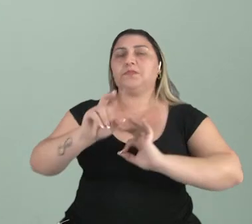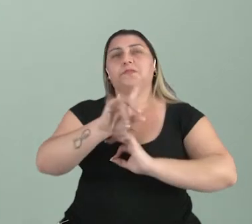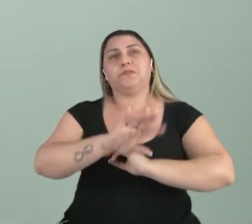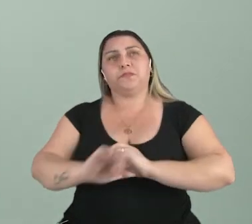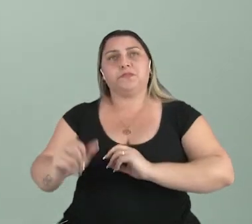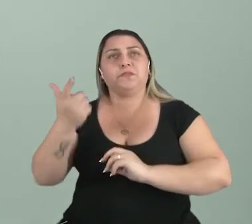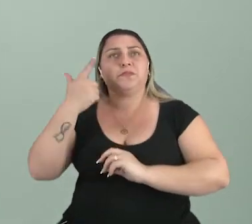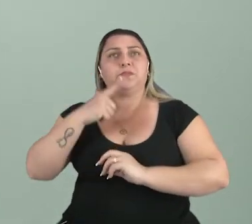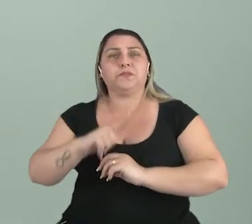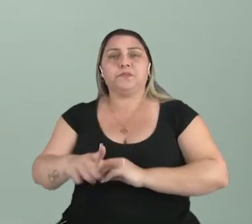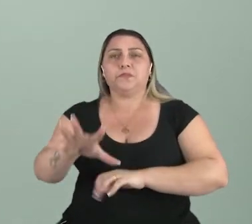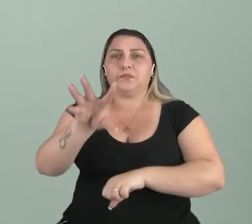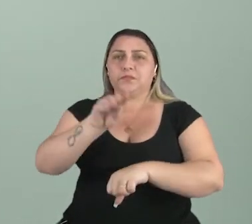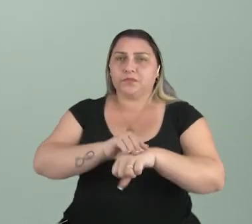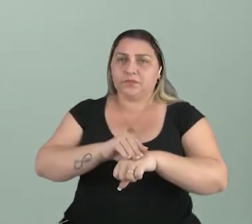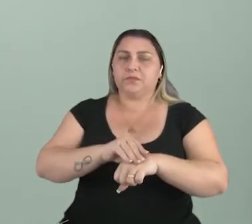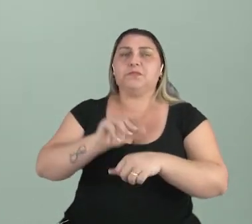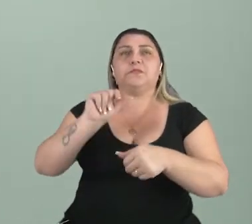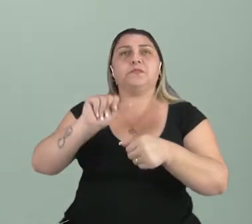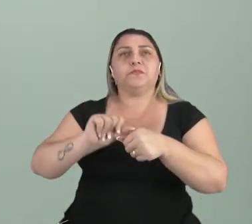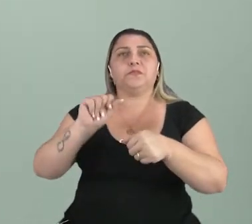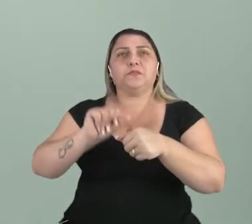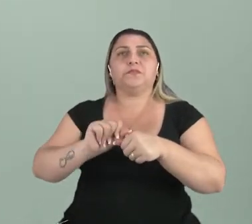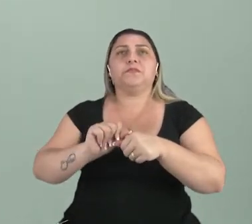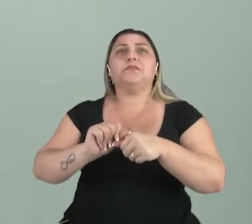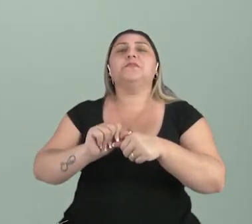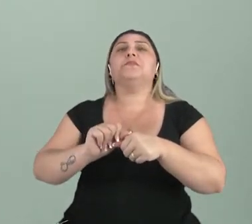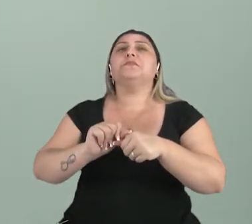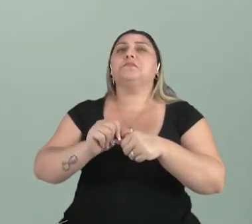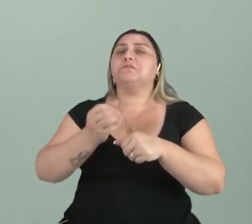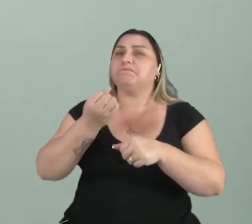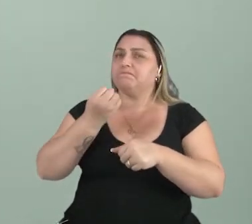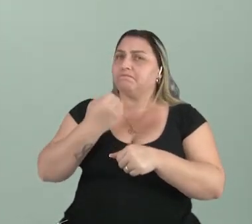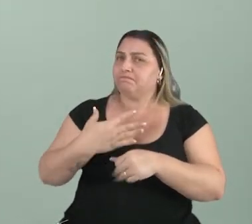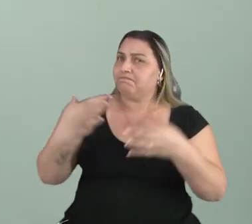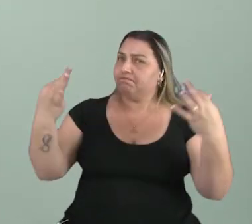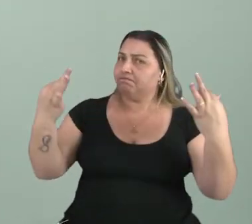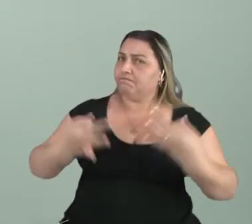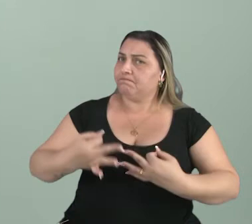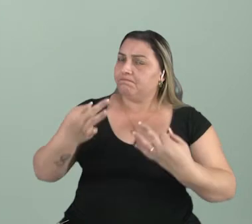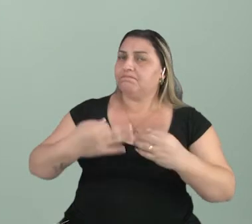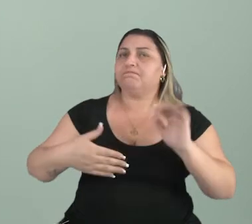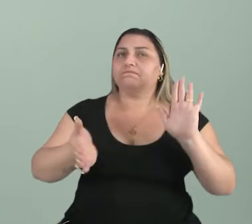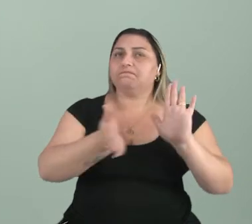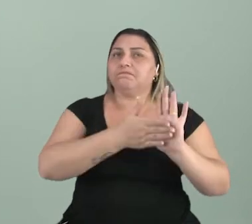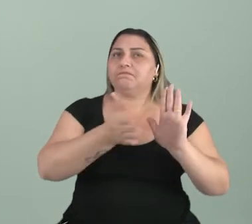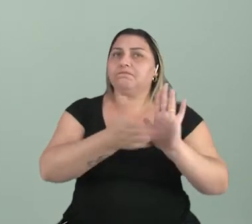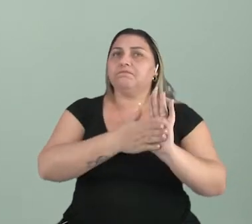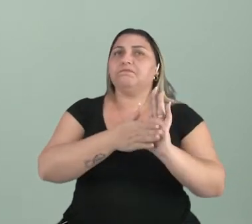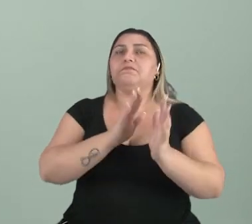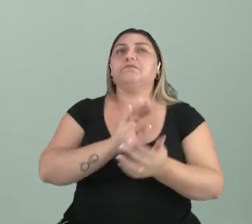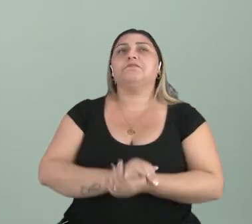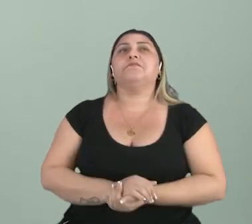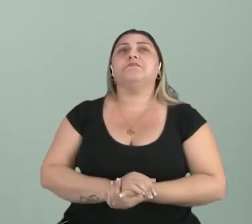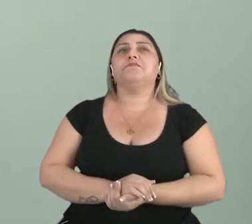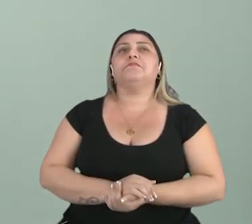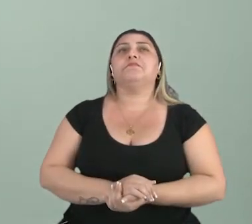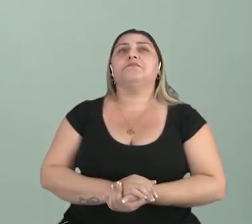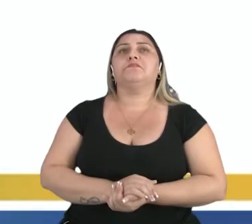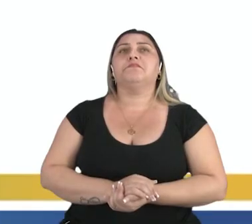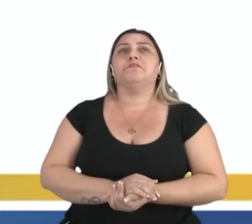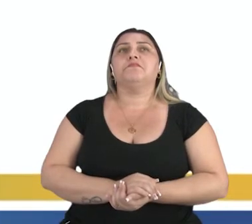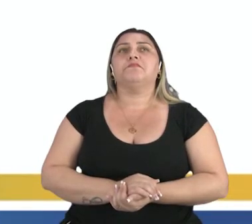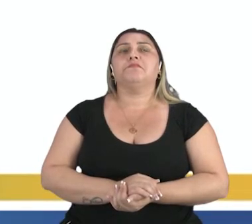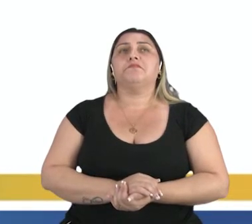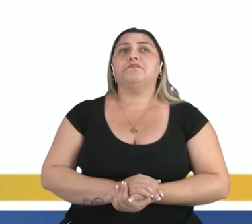vai adquirir conhecimento para fazer com êxito aquilo que lhe foi proposto. E aí